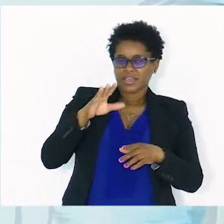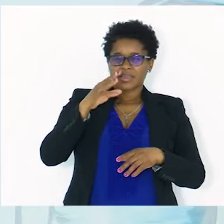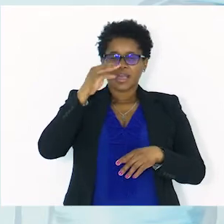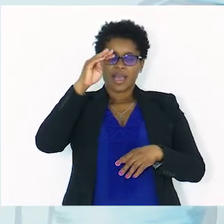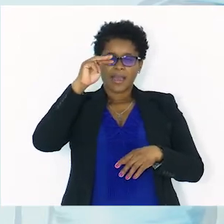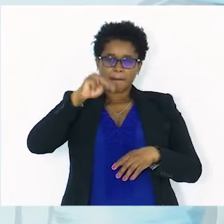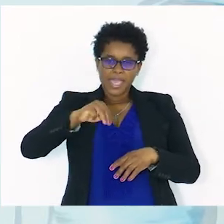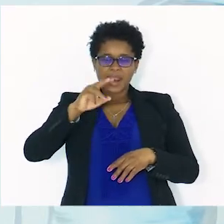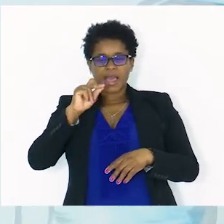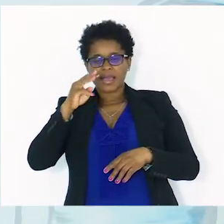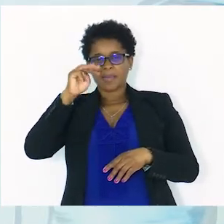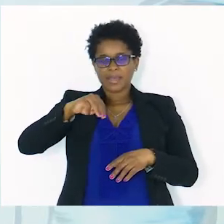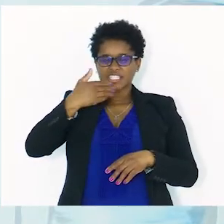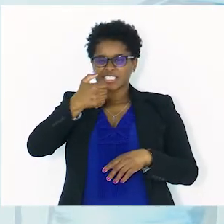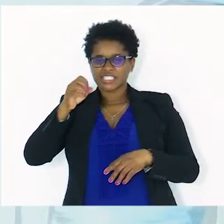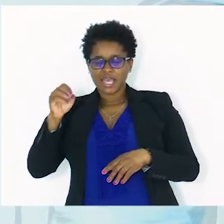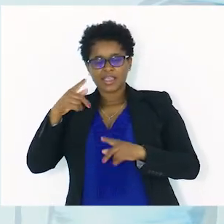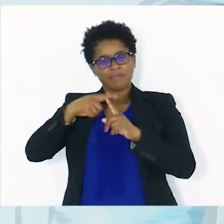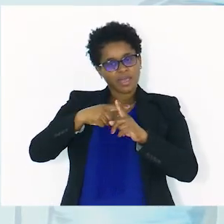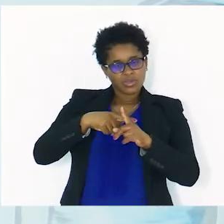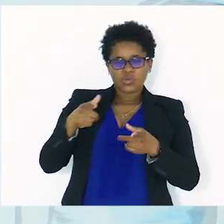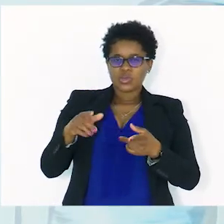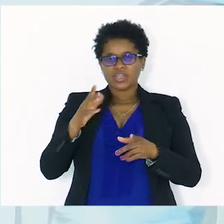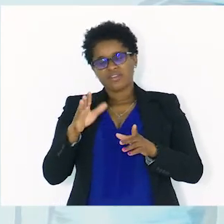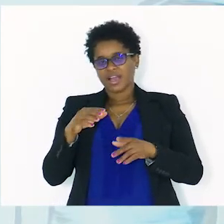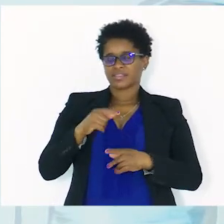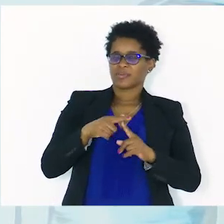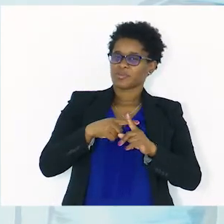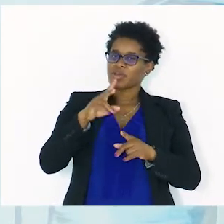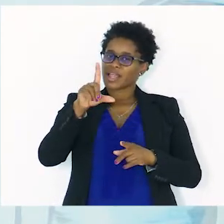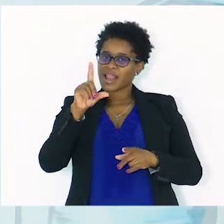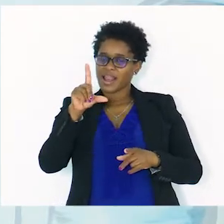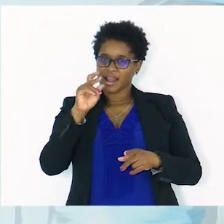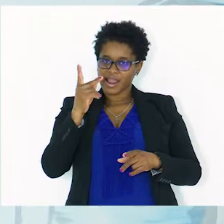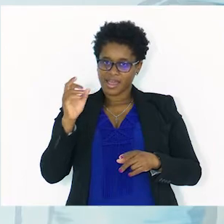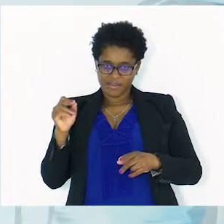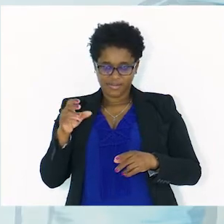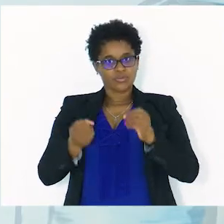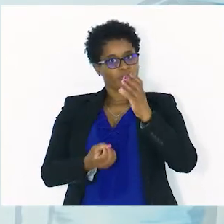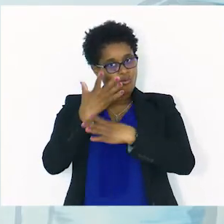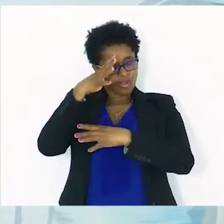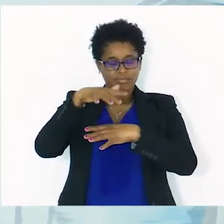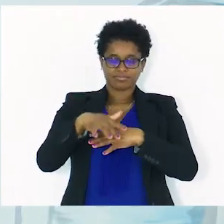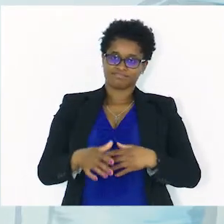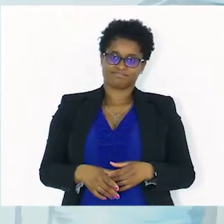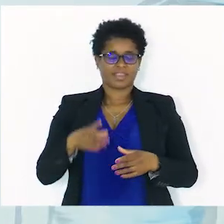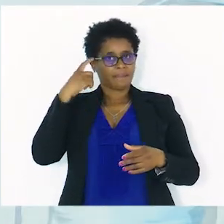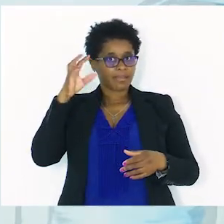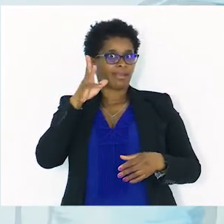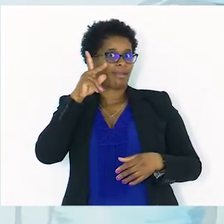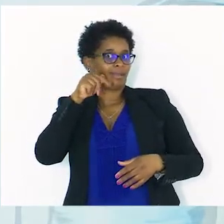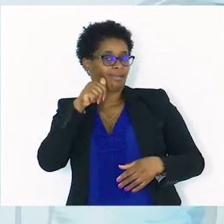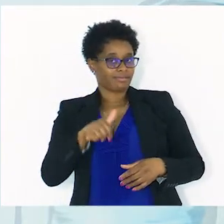1500 e a temperatura na termosfera se equivale à temperatura da lava de um vulcão. Imaginemos, tão quente que ela